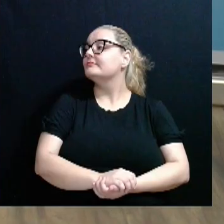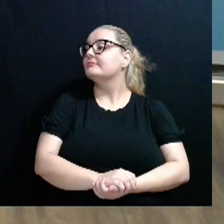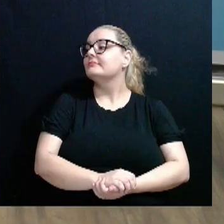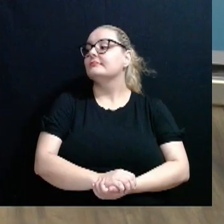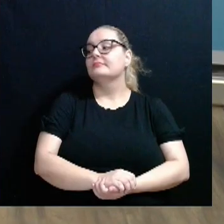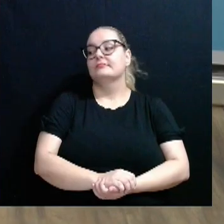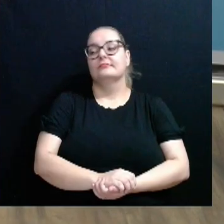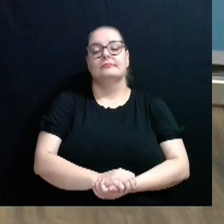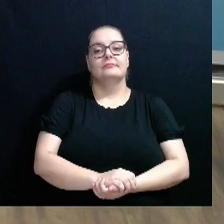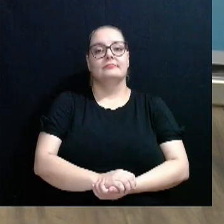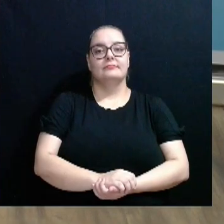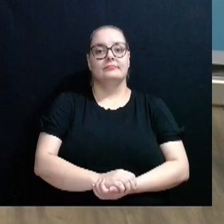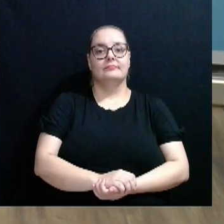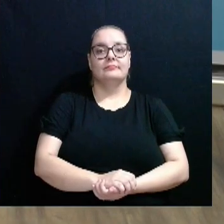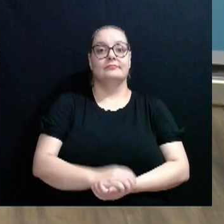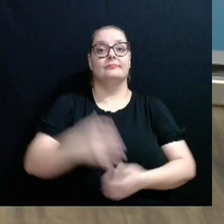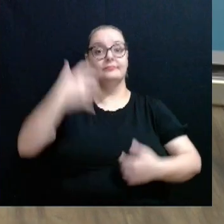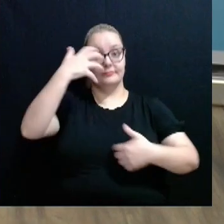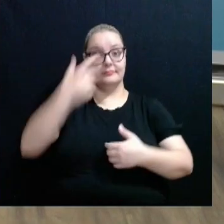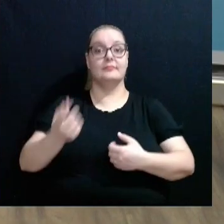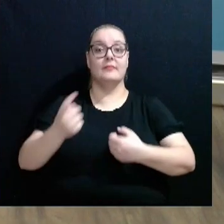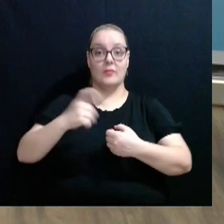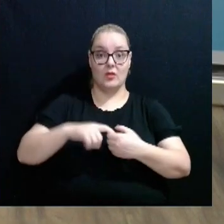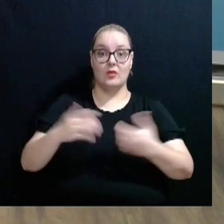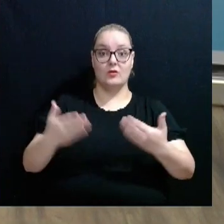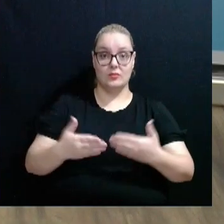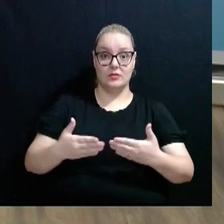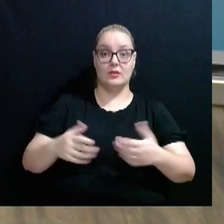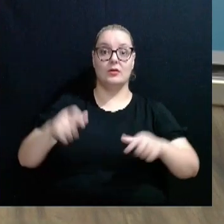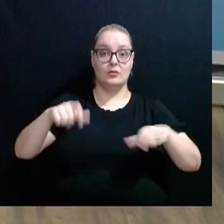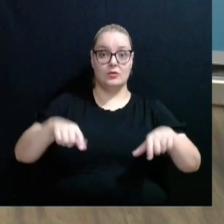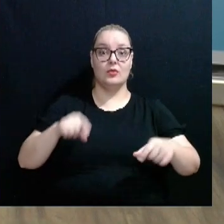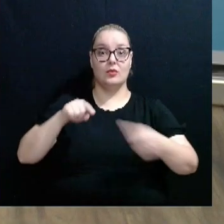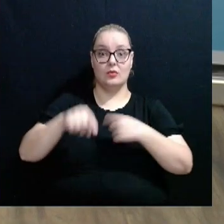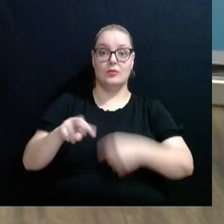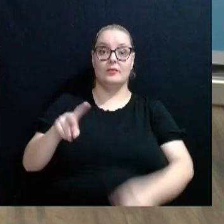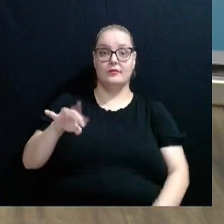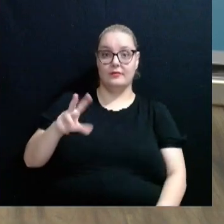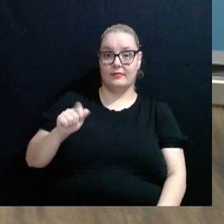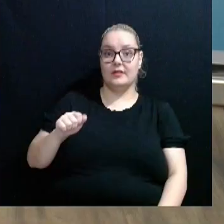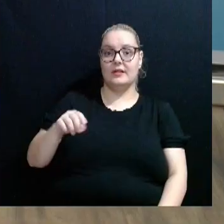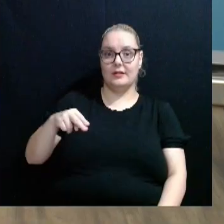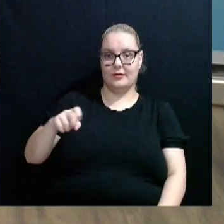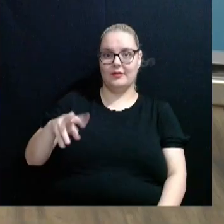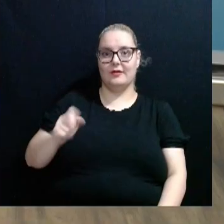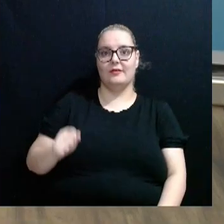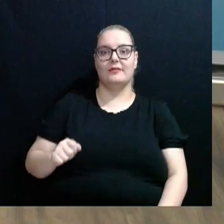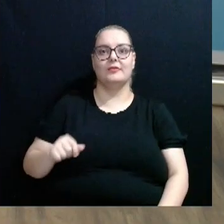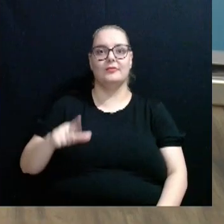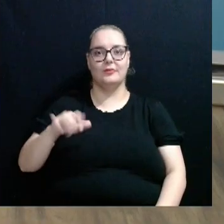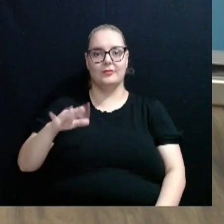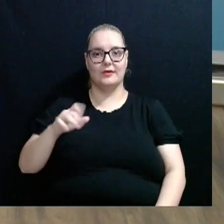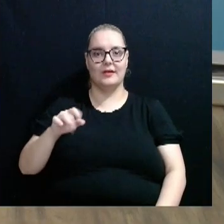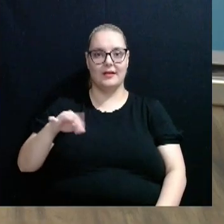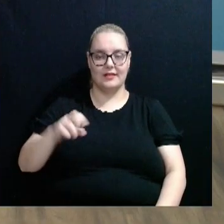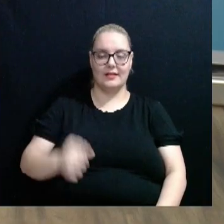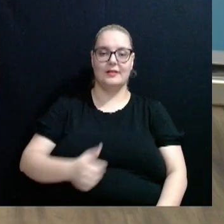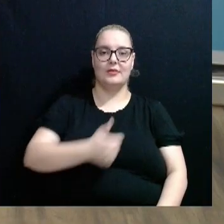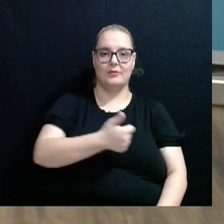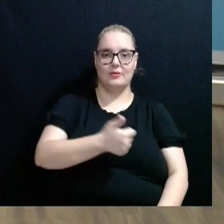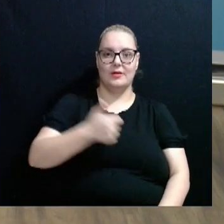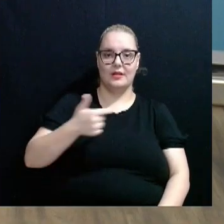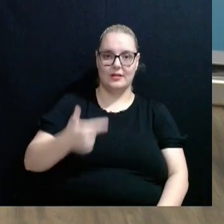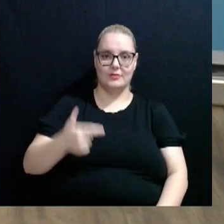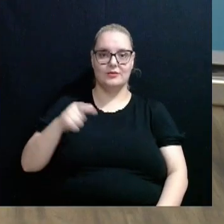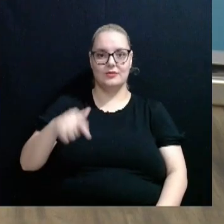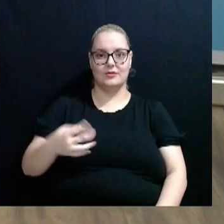E a Macaca volta agora ao campo no sábado contra o Vila Nova, no Moisés Lucarelli. Agora 12h43 e hoje no quadro